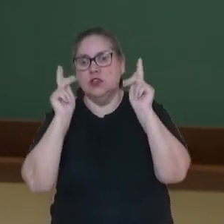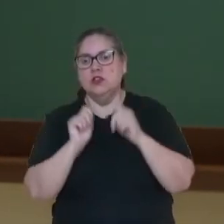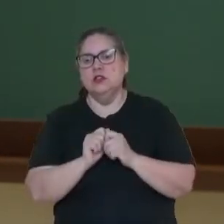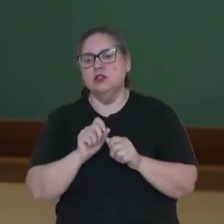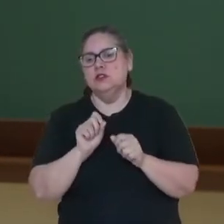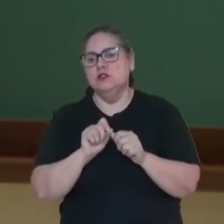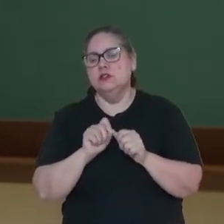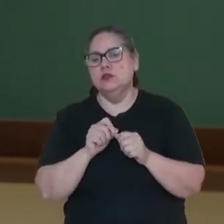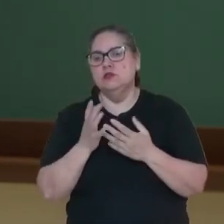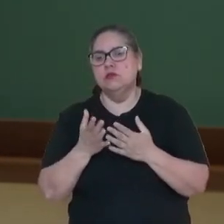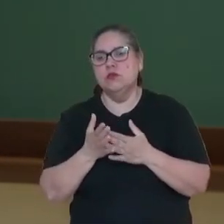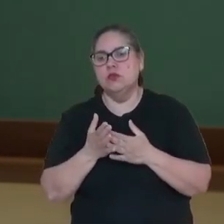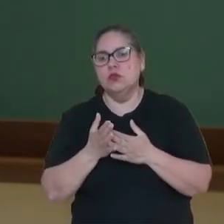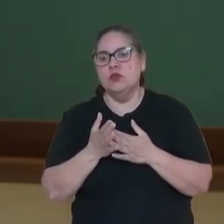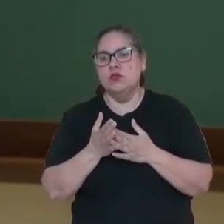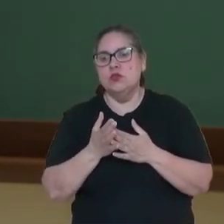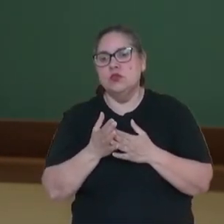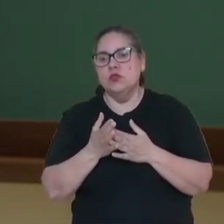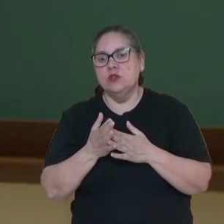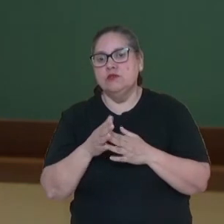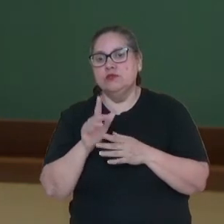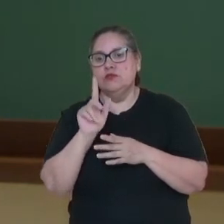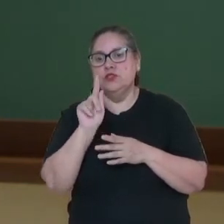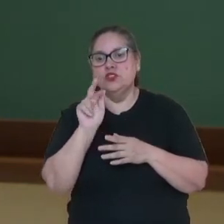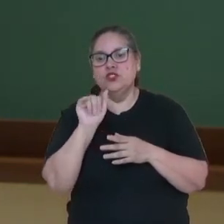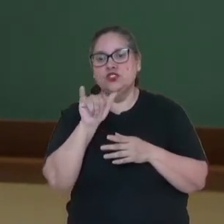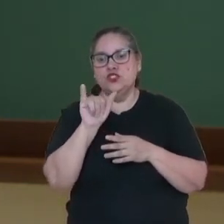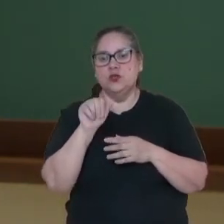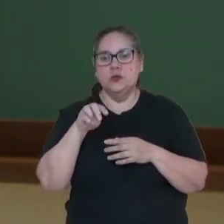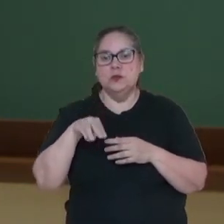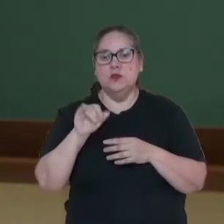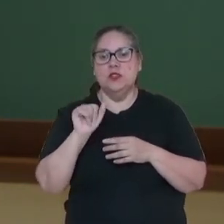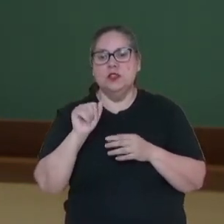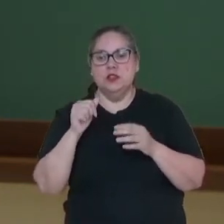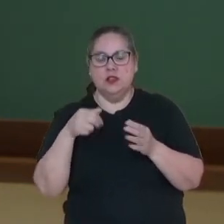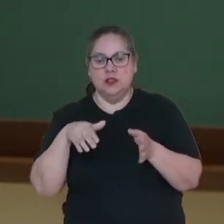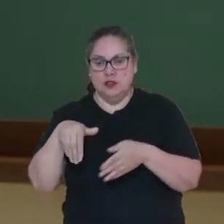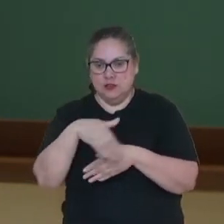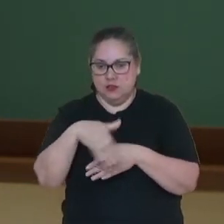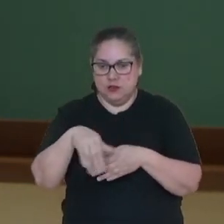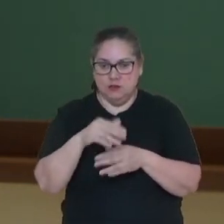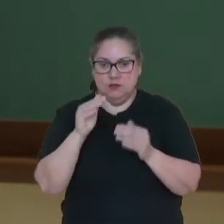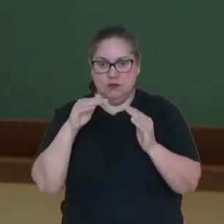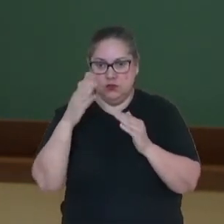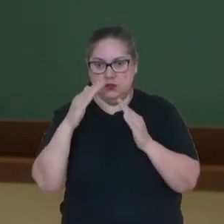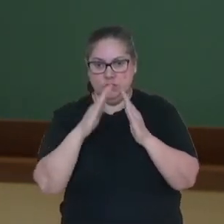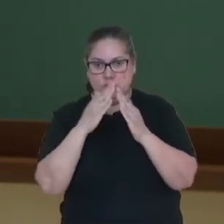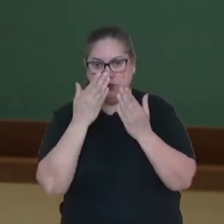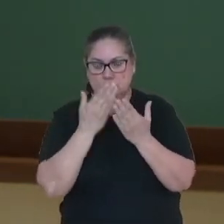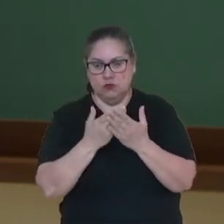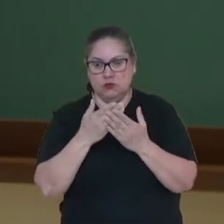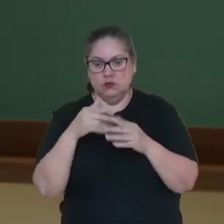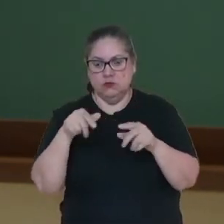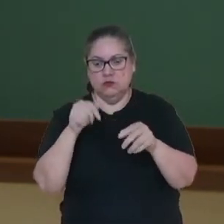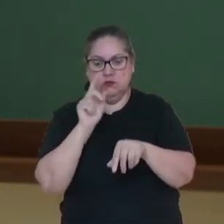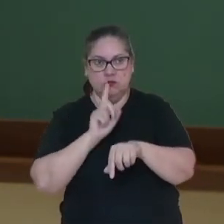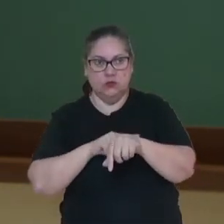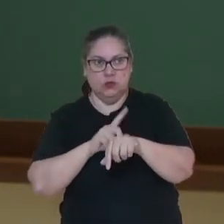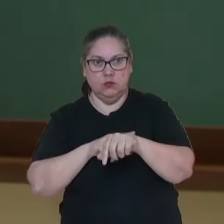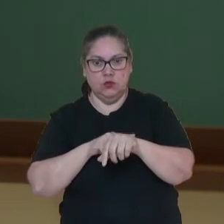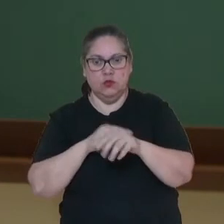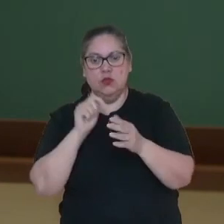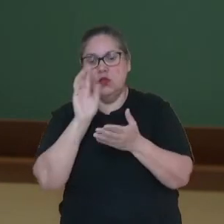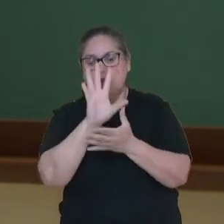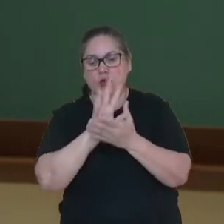estivesse fazendo uma gimnastrada aí na sua turma, na sua escola, ok? Tempinho agora então para